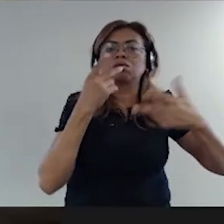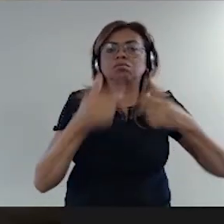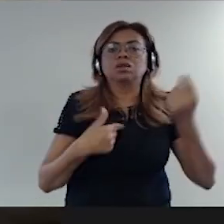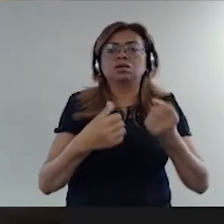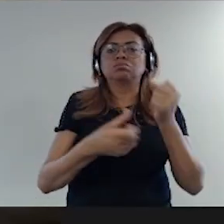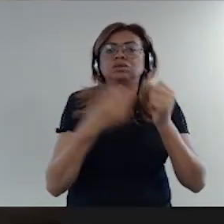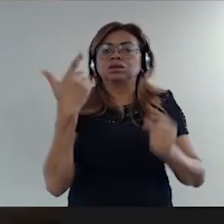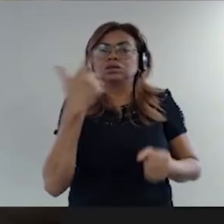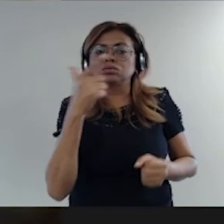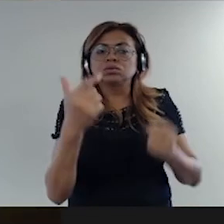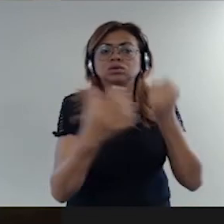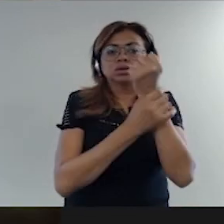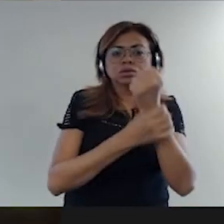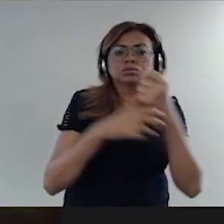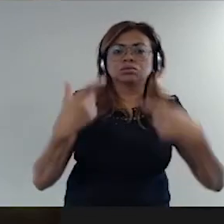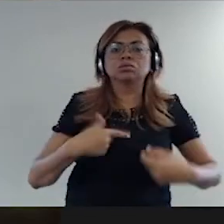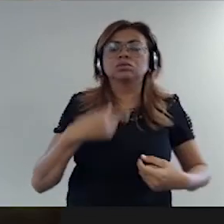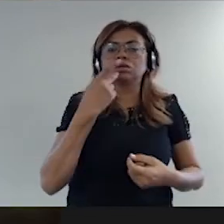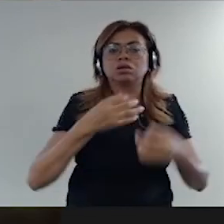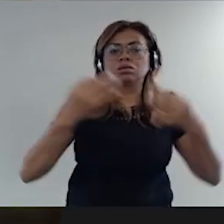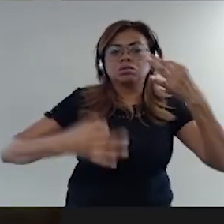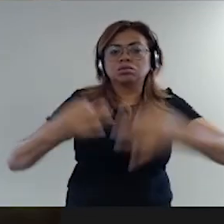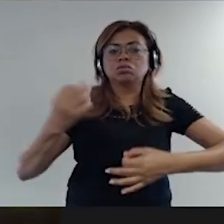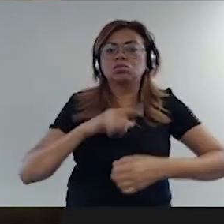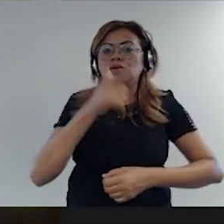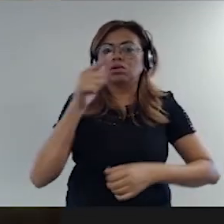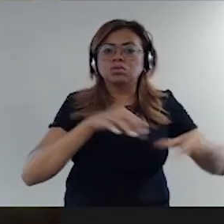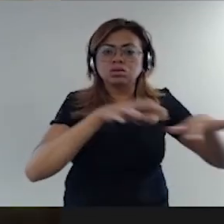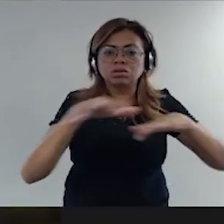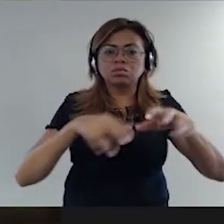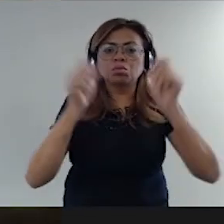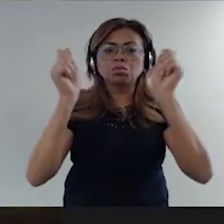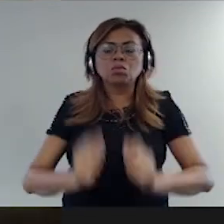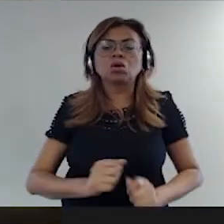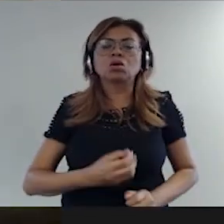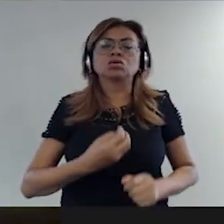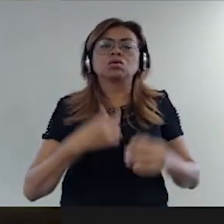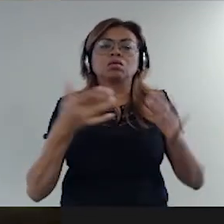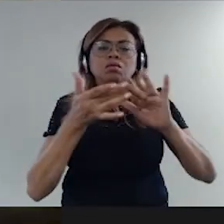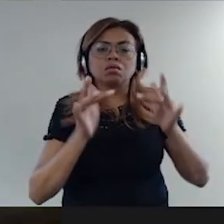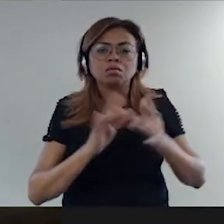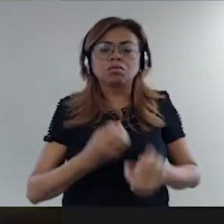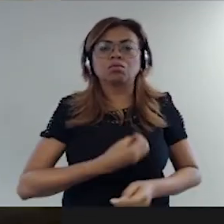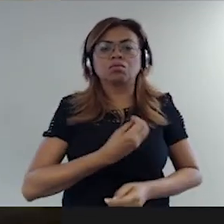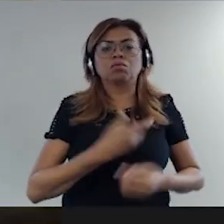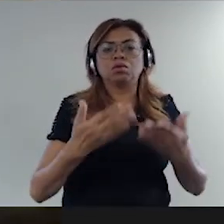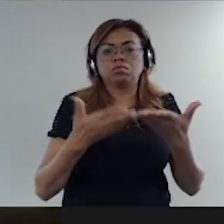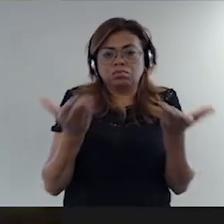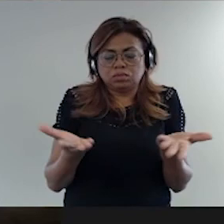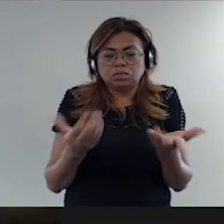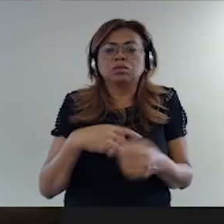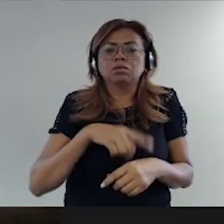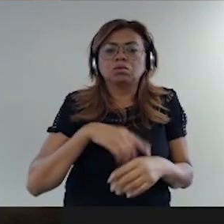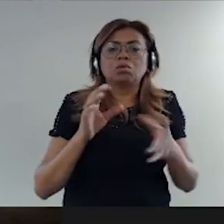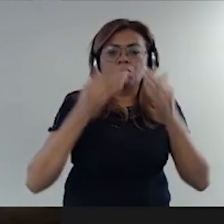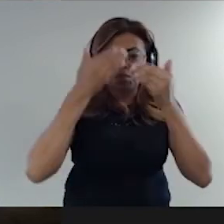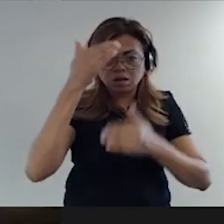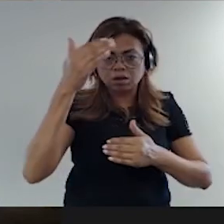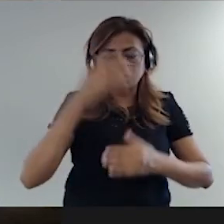e arbitrariedades, e nenhum sistema pode conviver com isso. Muito obrigado, e eu fico aqui aberto para o